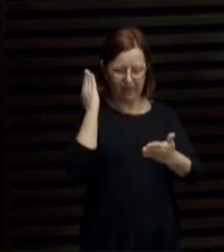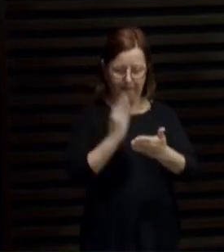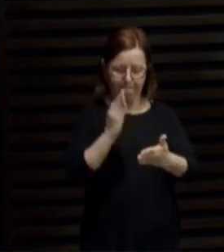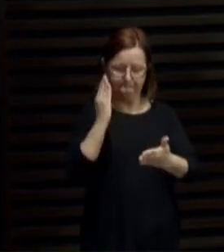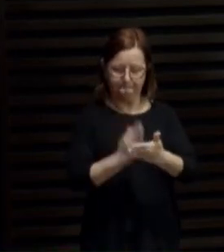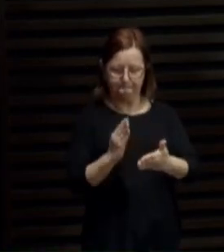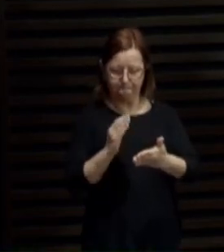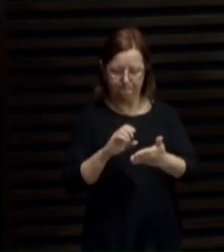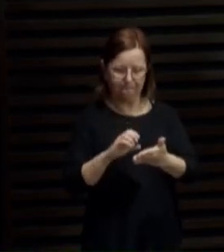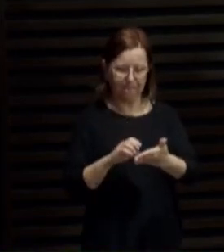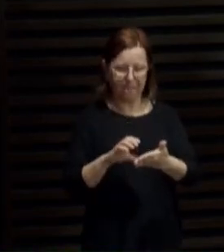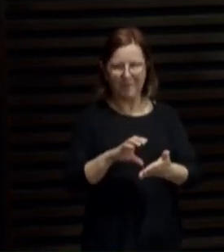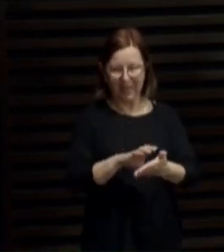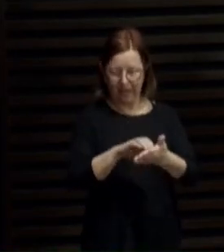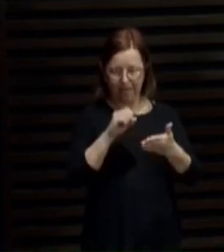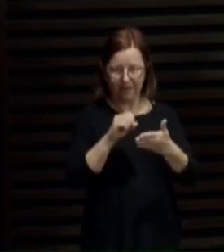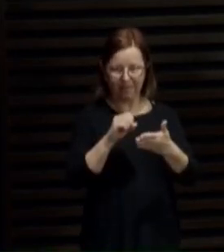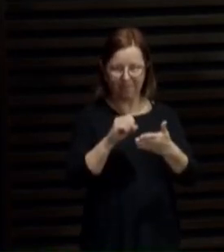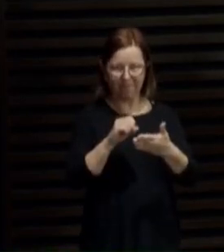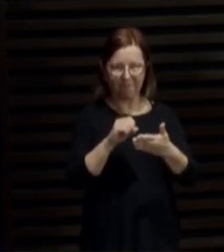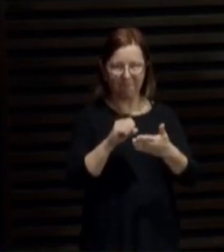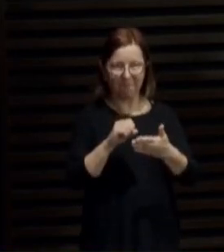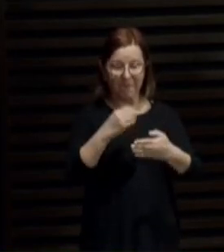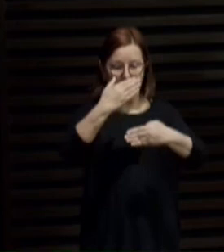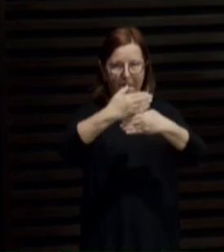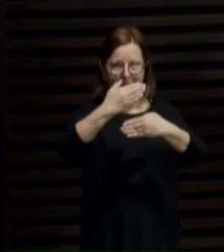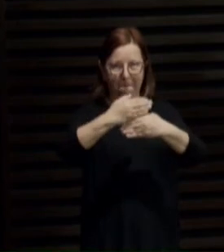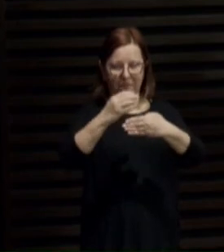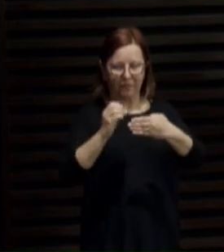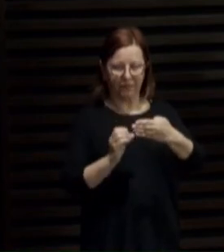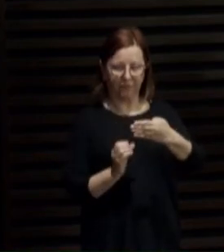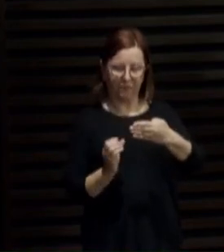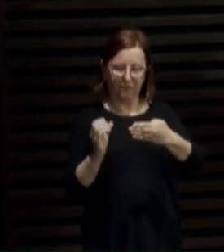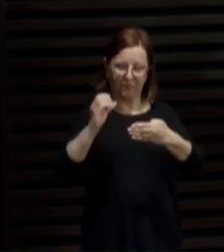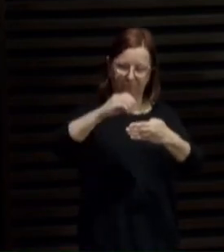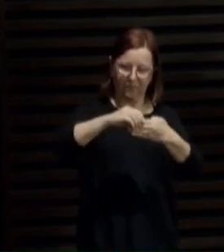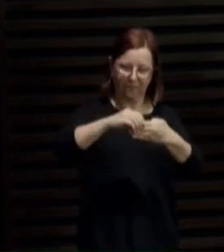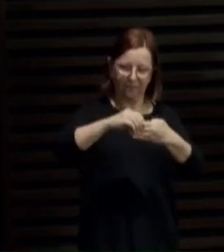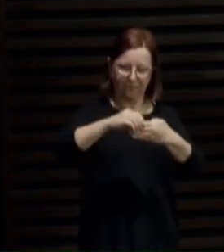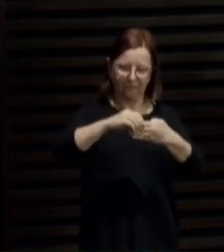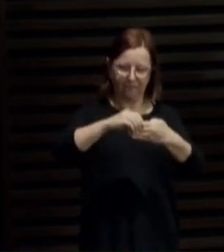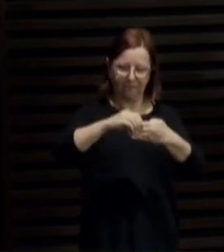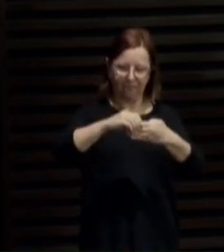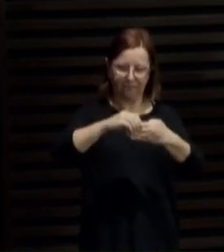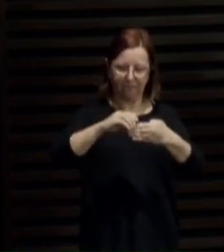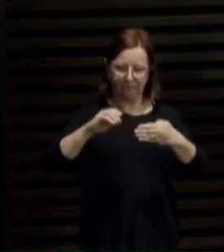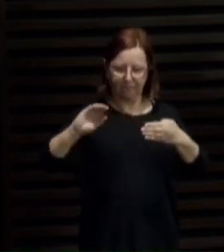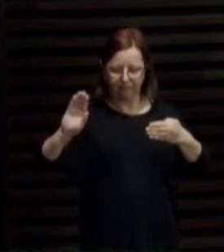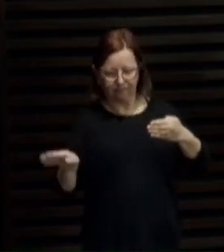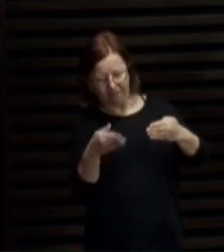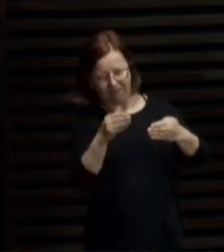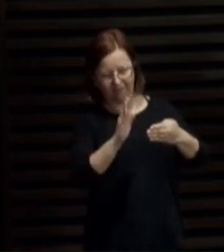pedaço de um tijolo, para que se encaixe na parede. Para D.L.